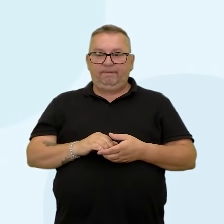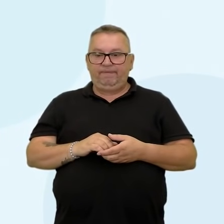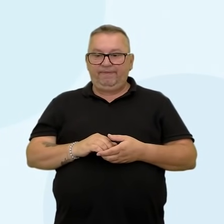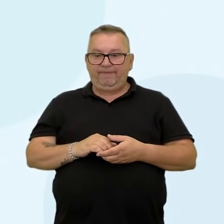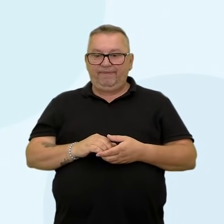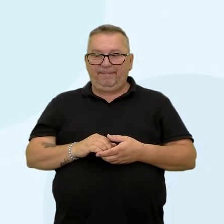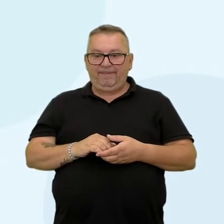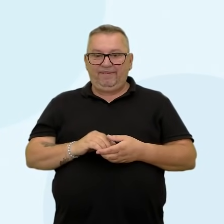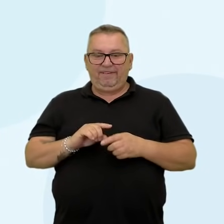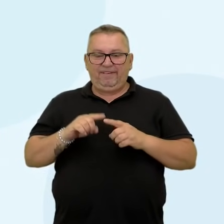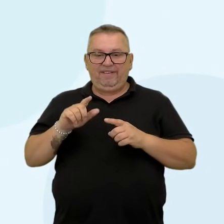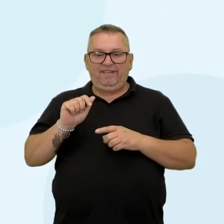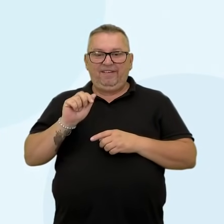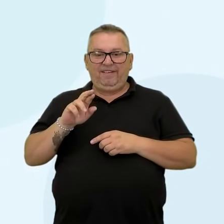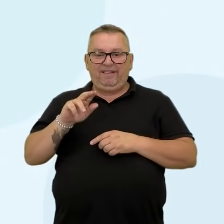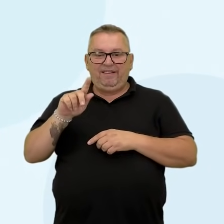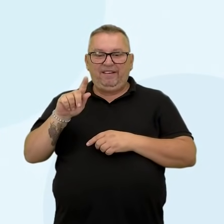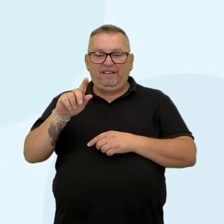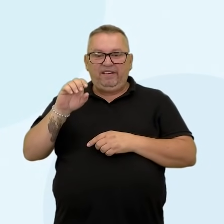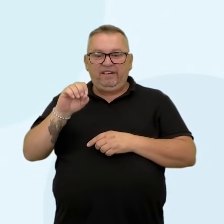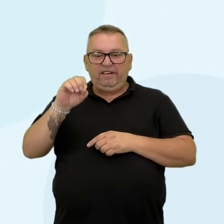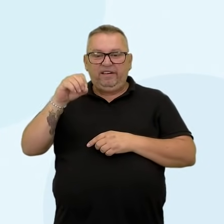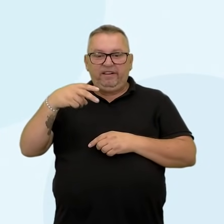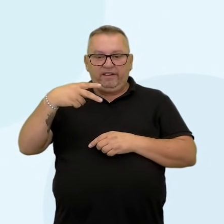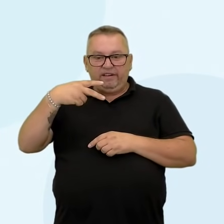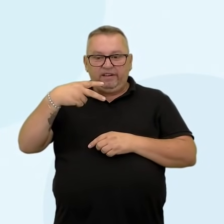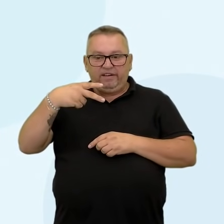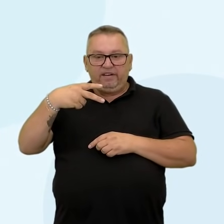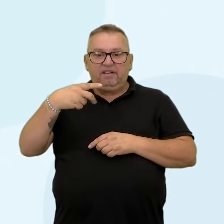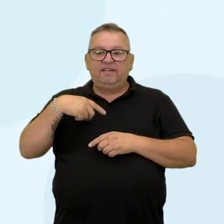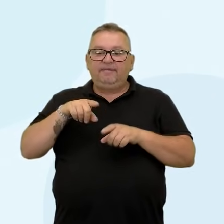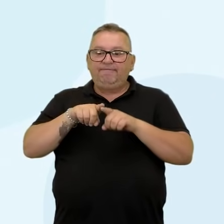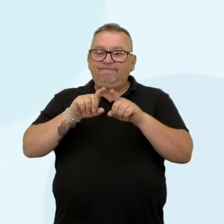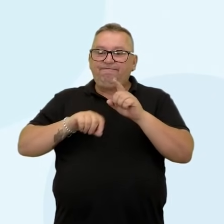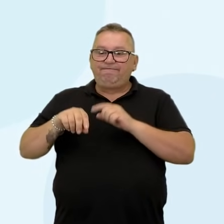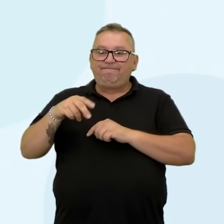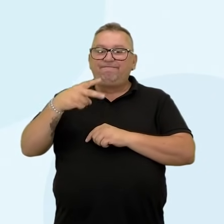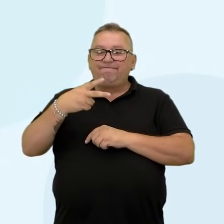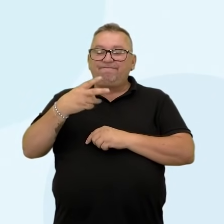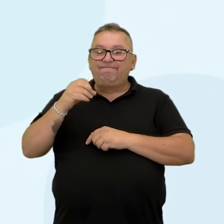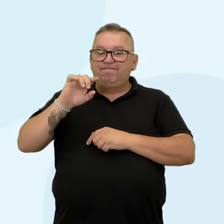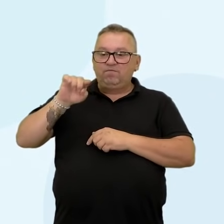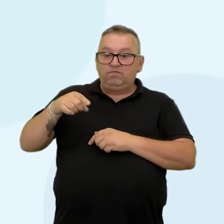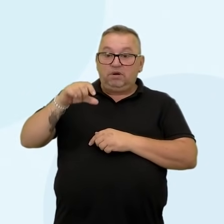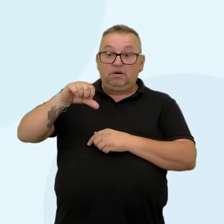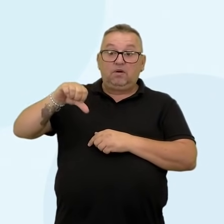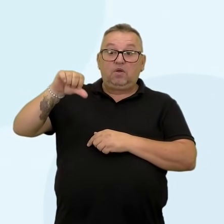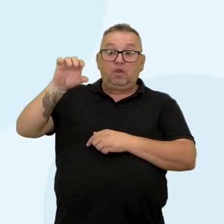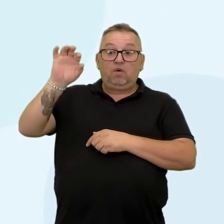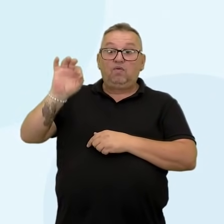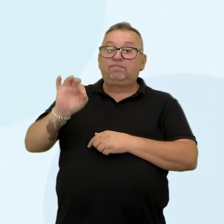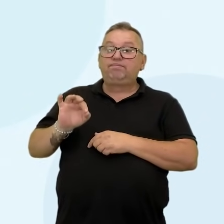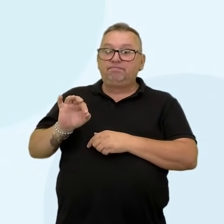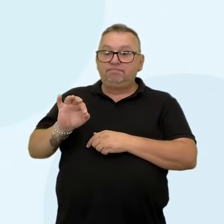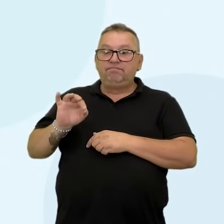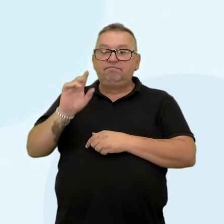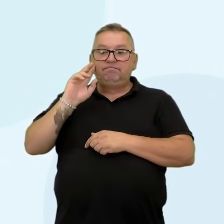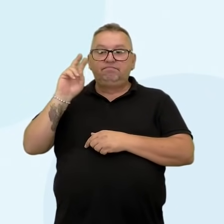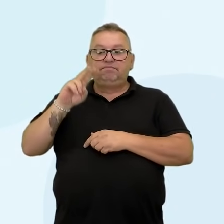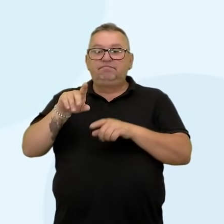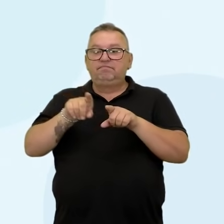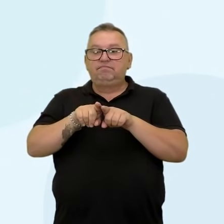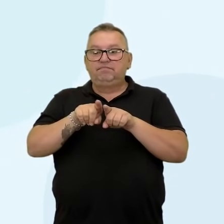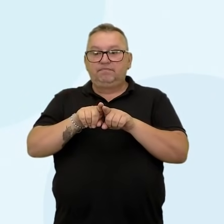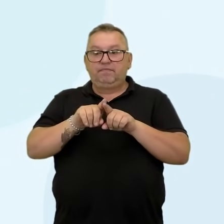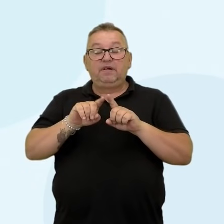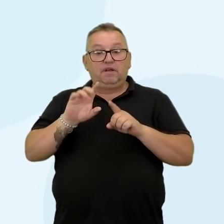o gás oxigênio né o a dois aí que a gente respira aproximadamente 20,9 por cento só esse dado varia um pouquinho de